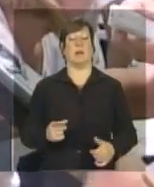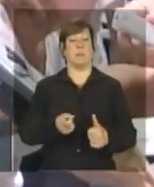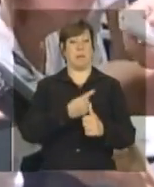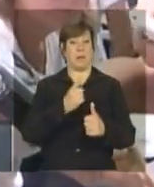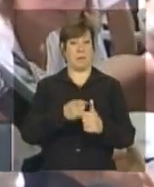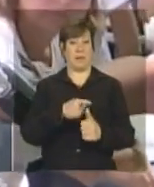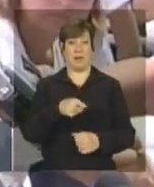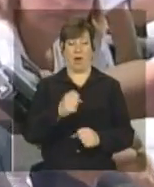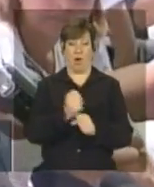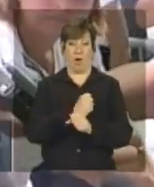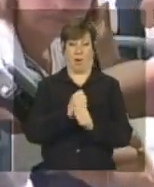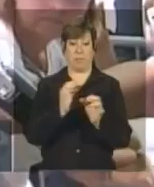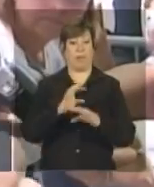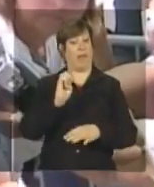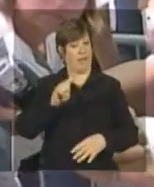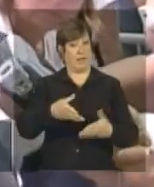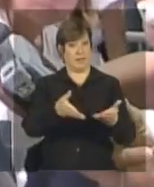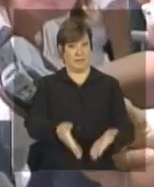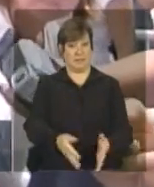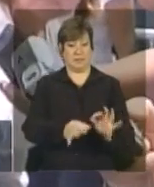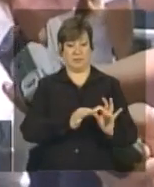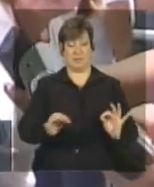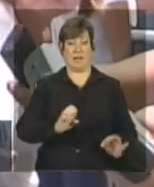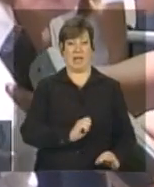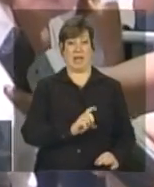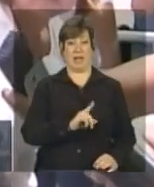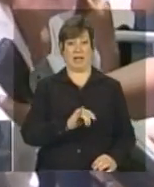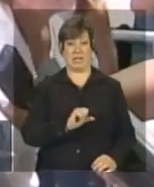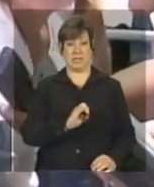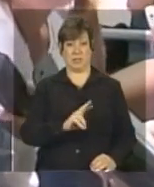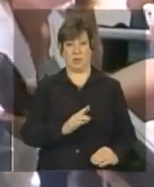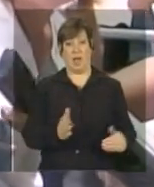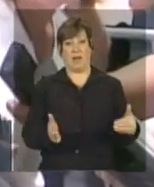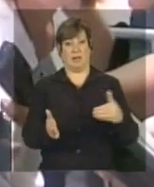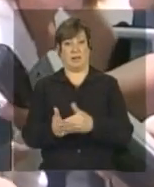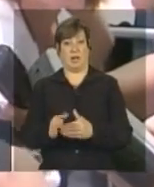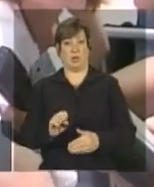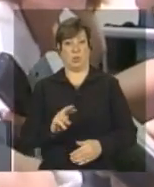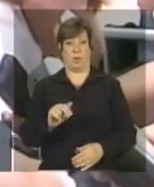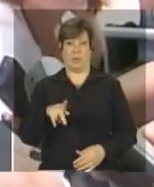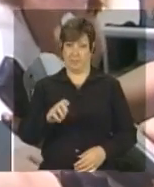ser concluída é esse trecho de Eliseu até o porto de Suape.